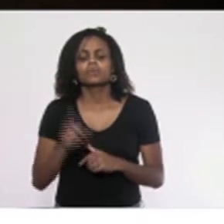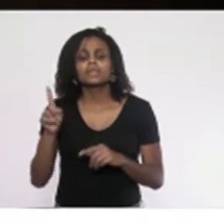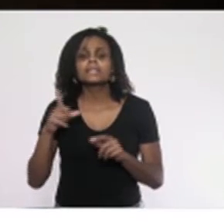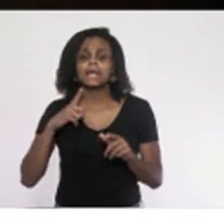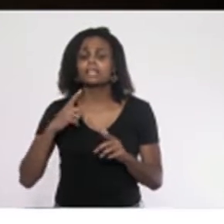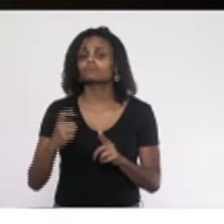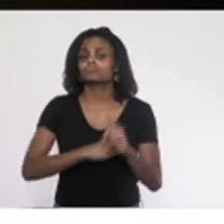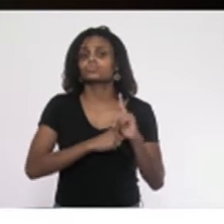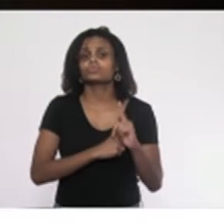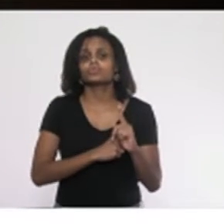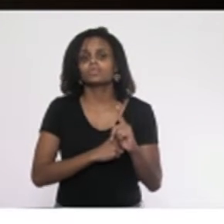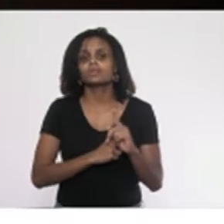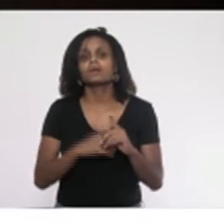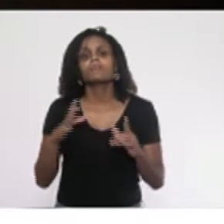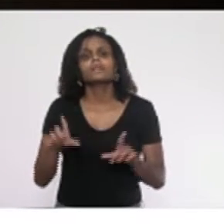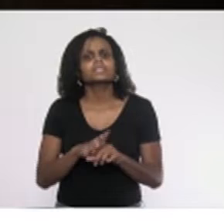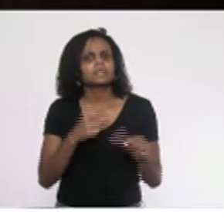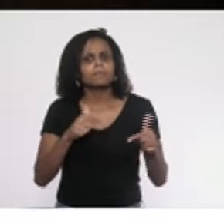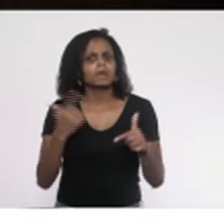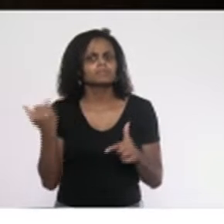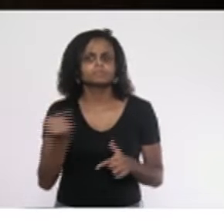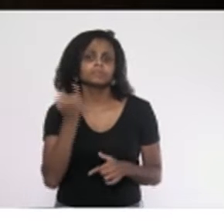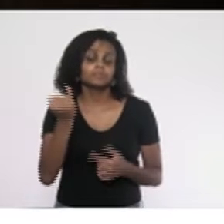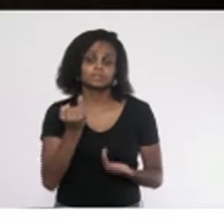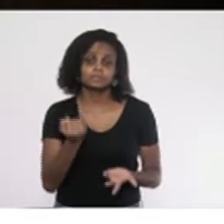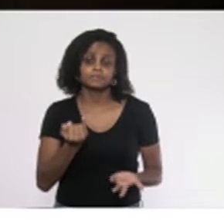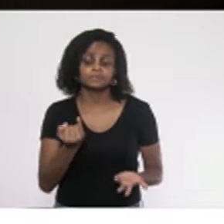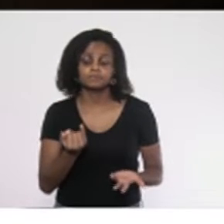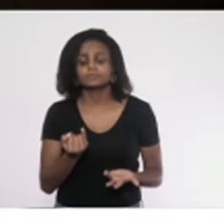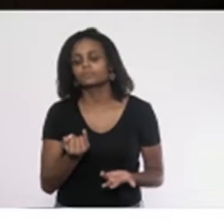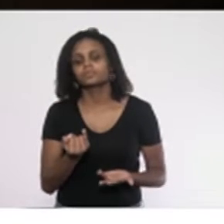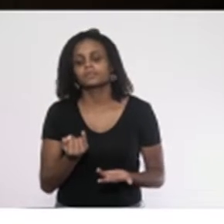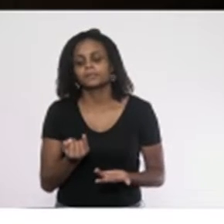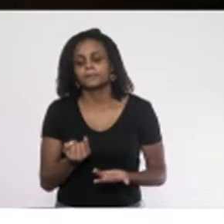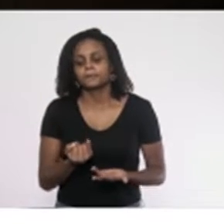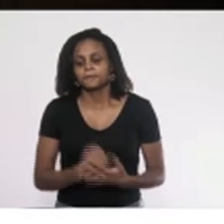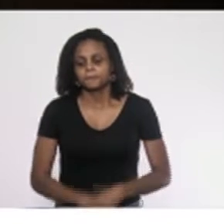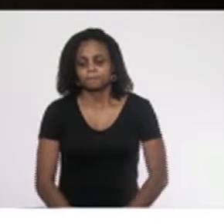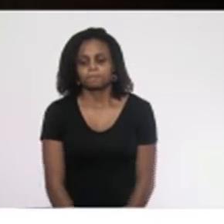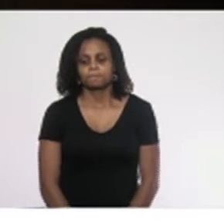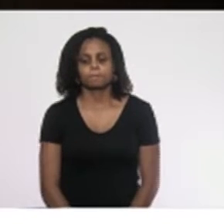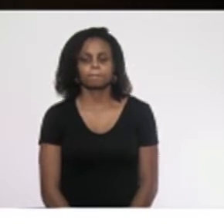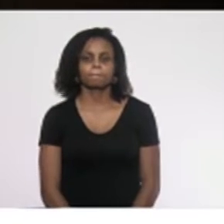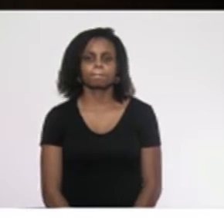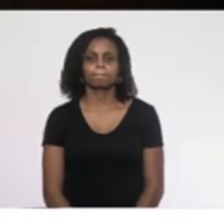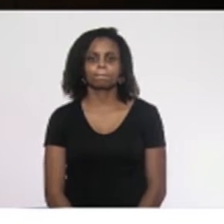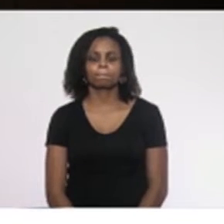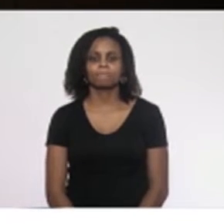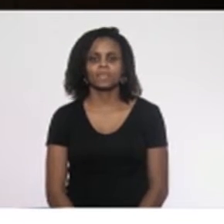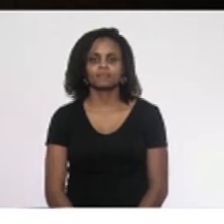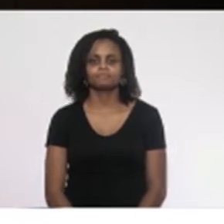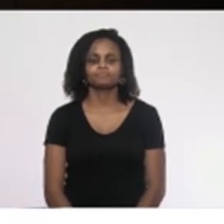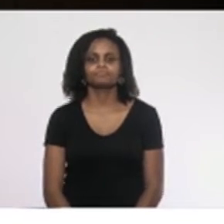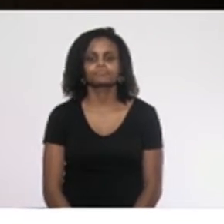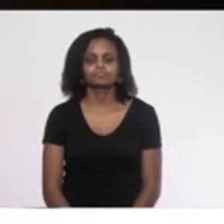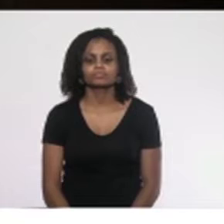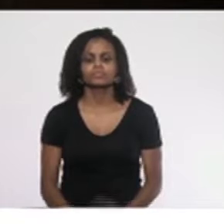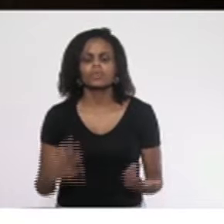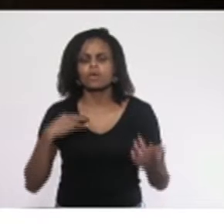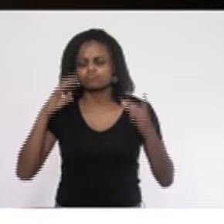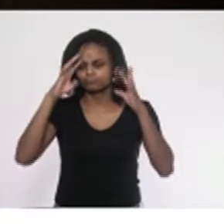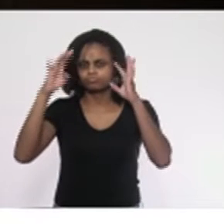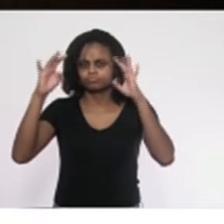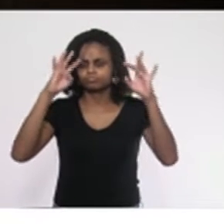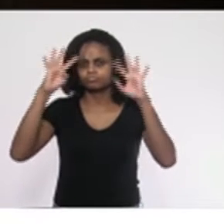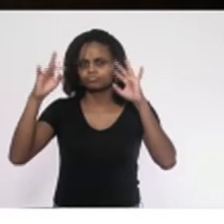dívida, mas que são serviços essenciais. E aí, fazendo aqui um exercício intelectual,